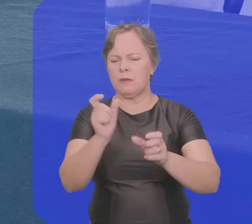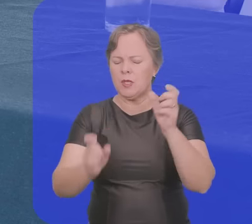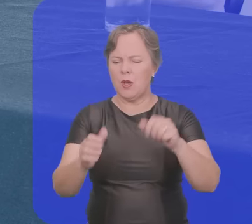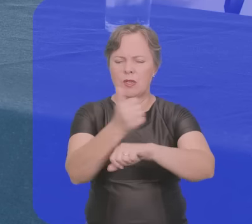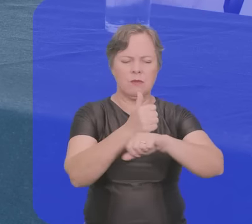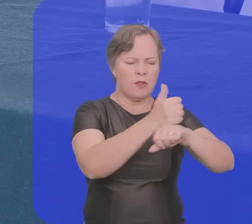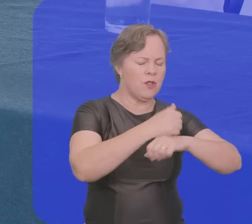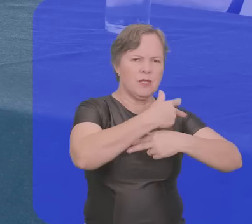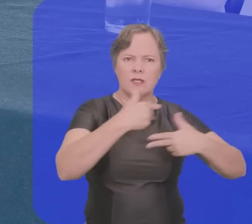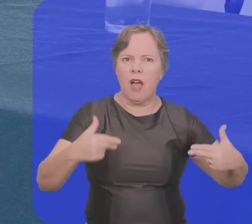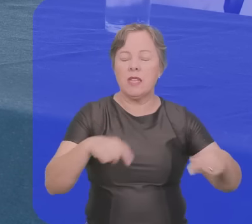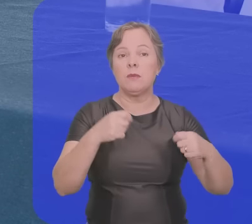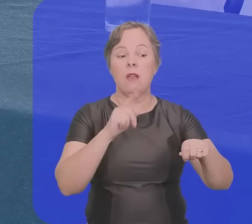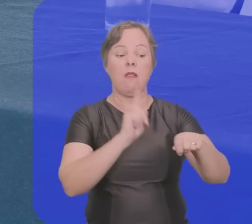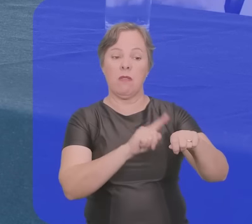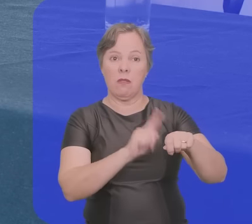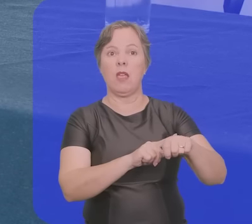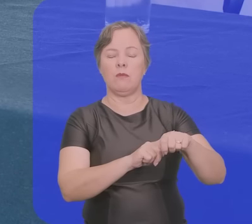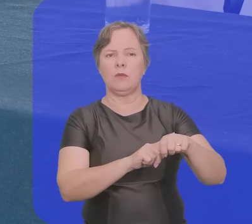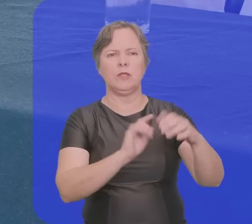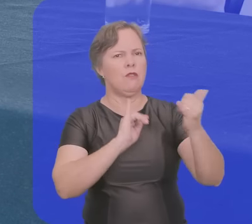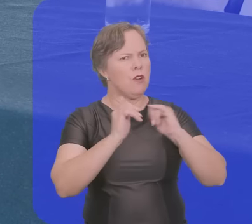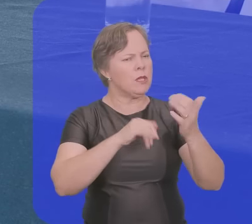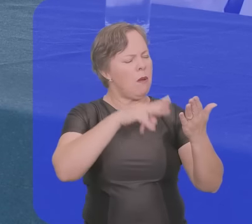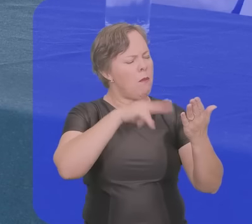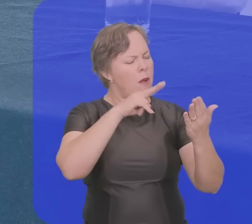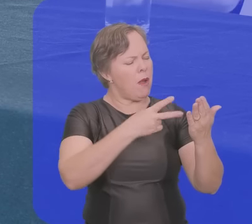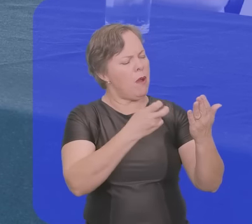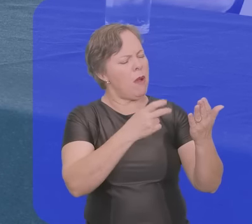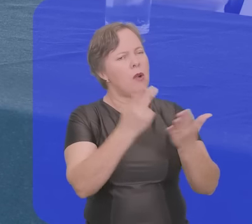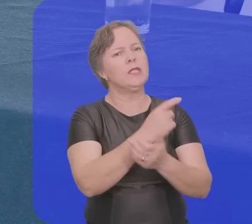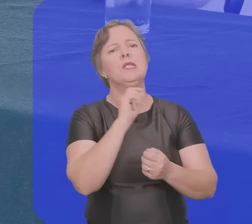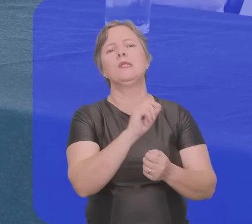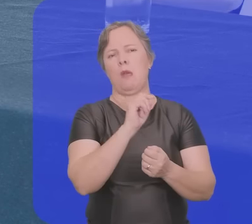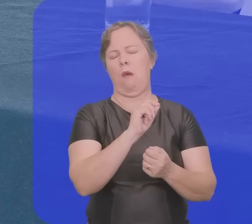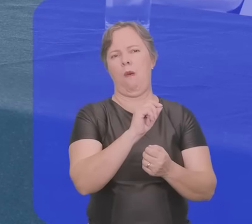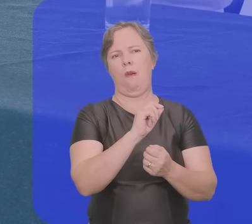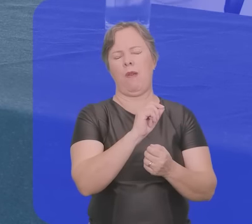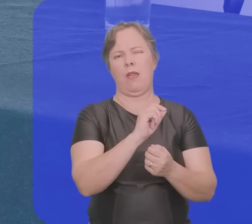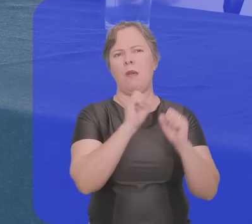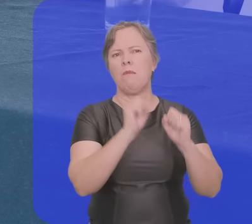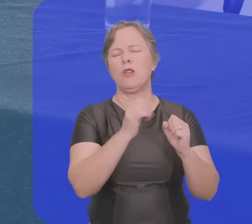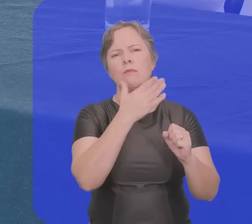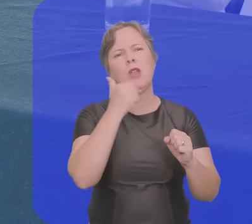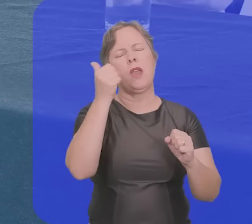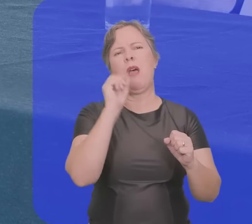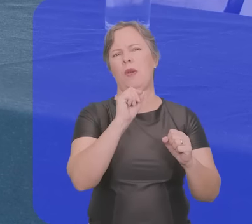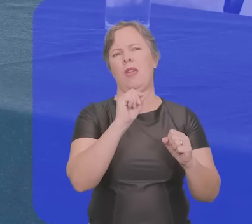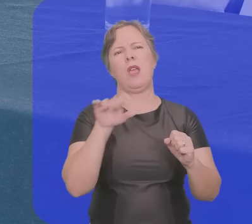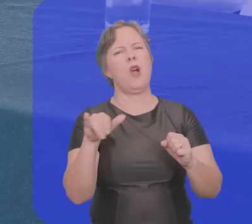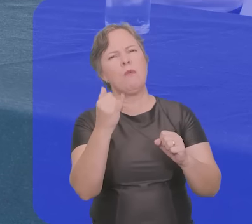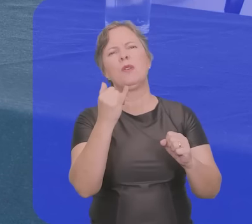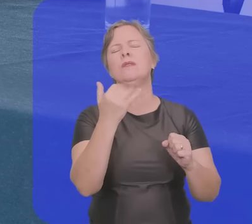precisam investir tempo ali em analisar o que aconteceu na organização e o que pode ser melhorado, quais são as oportunidades que